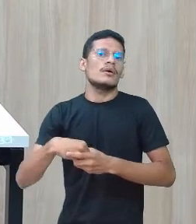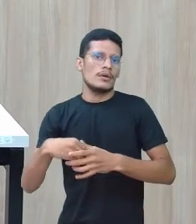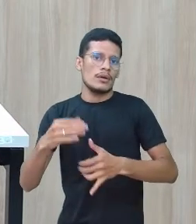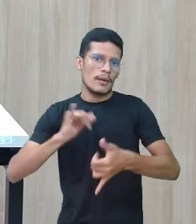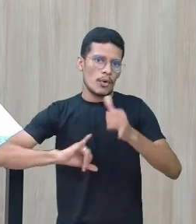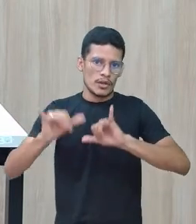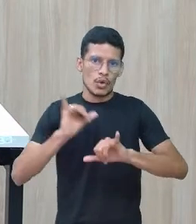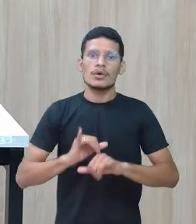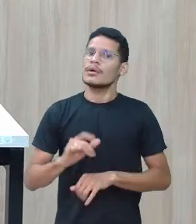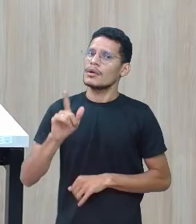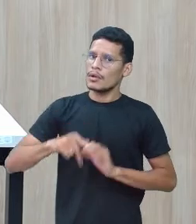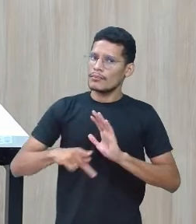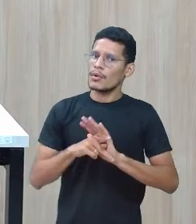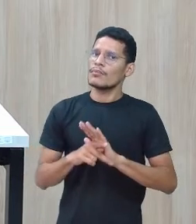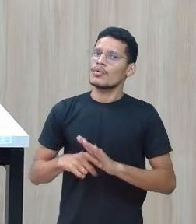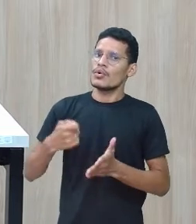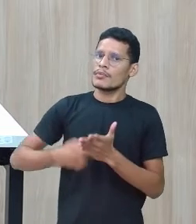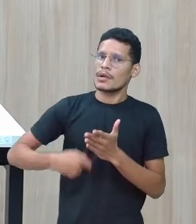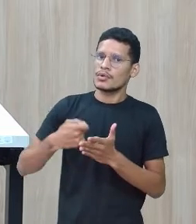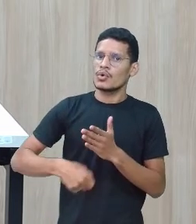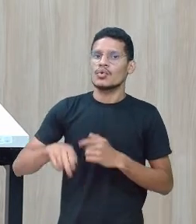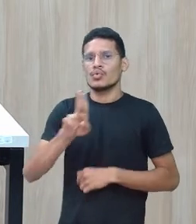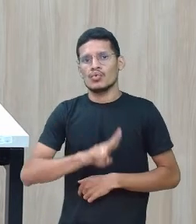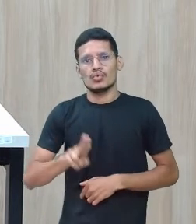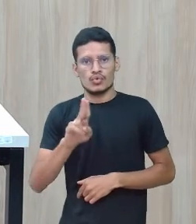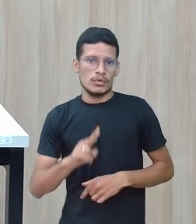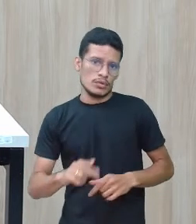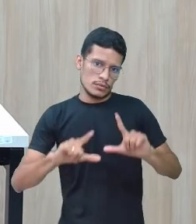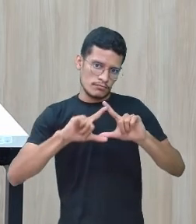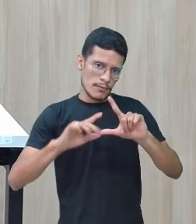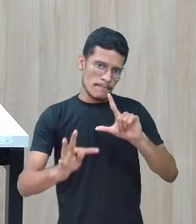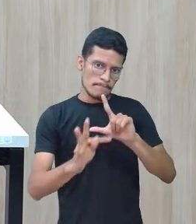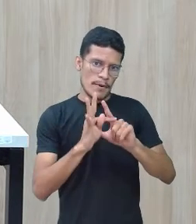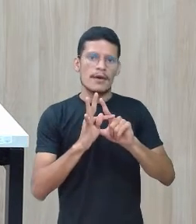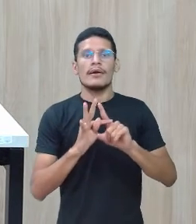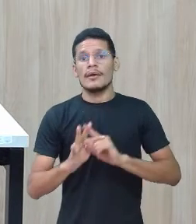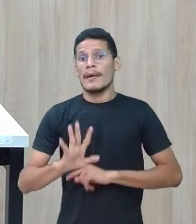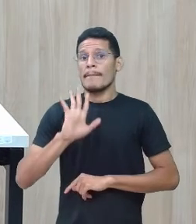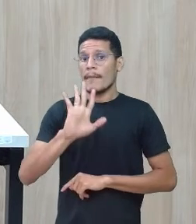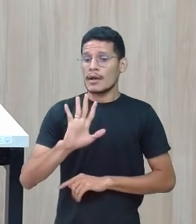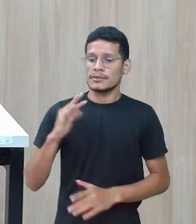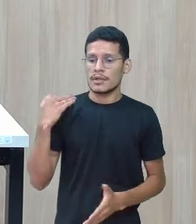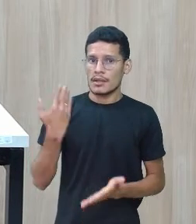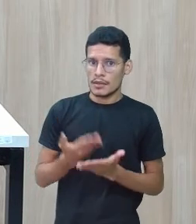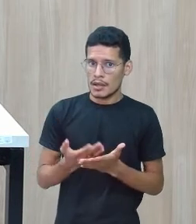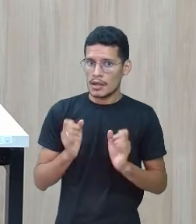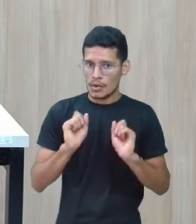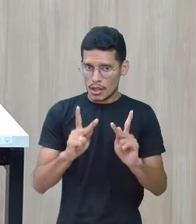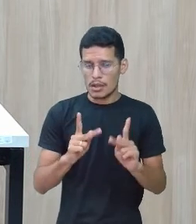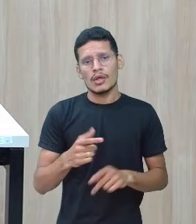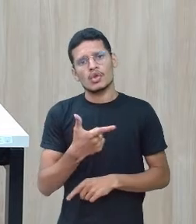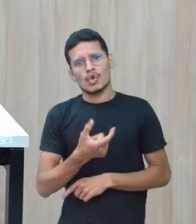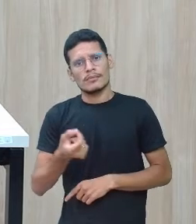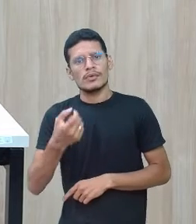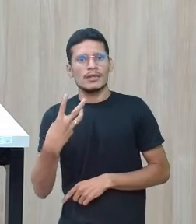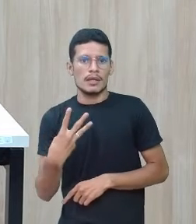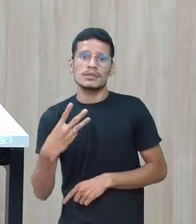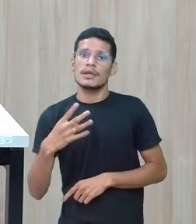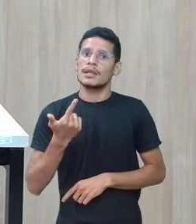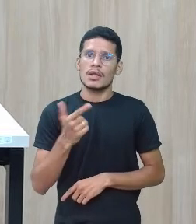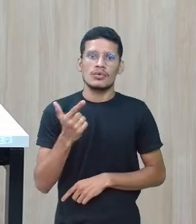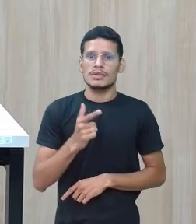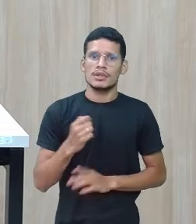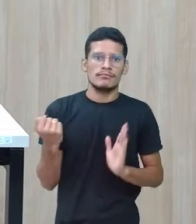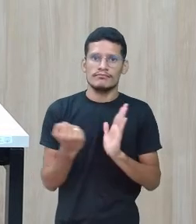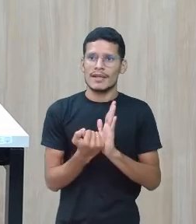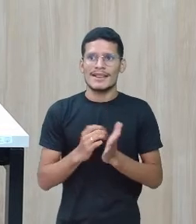tornou obrigatório o uso do símbolo transgênicos. Mas até aí, foi em 2003 também, não tinha esse